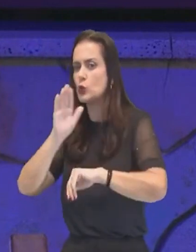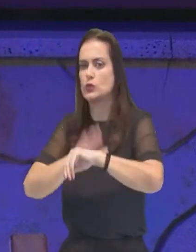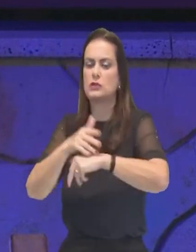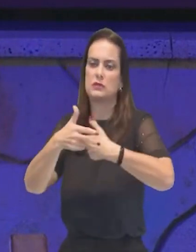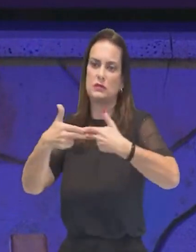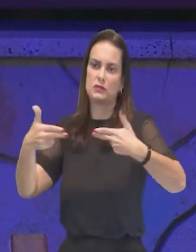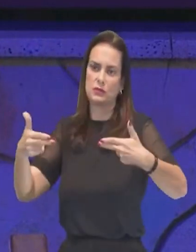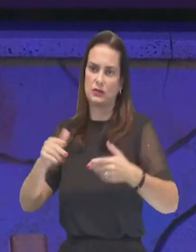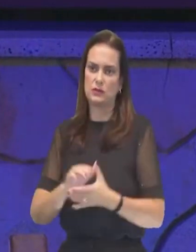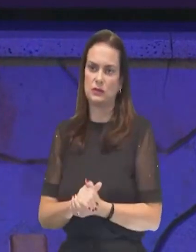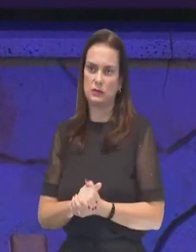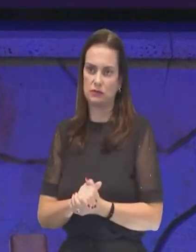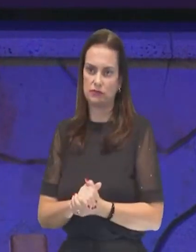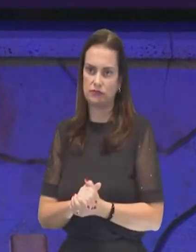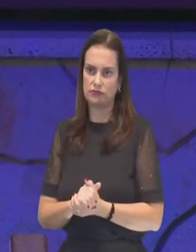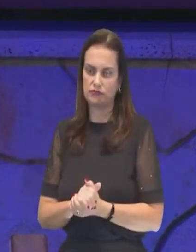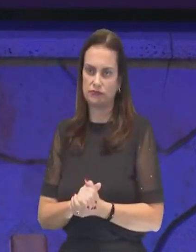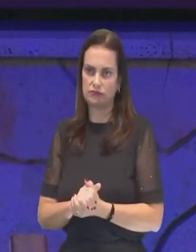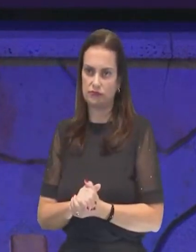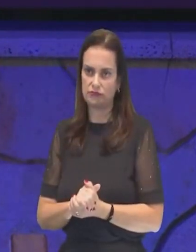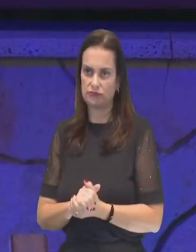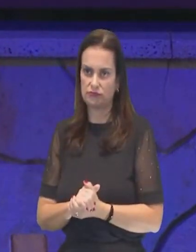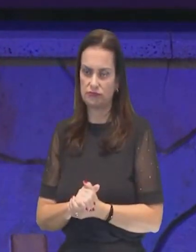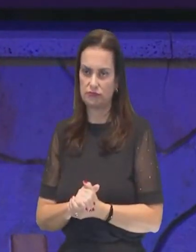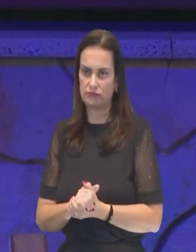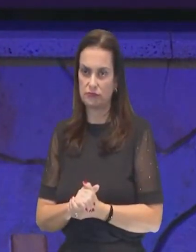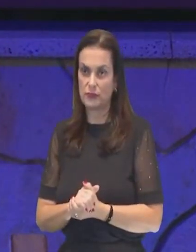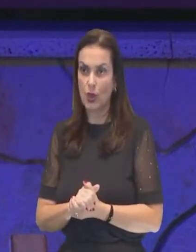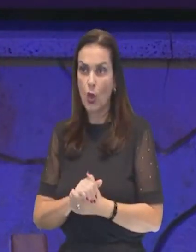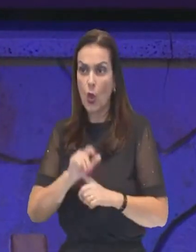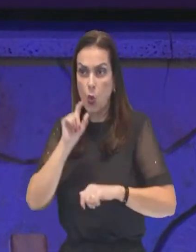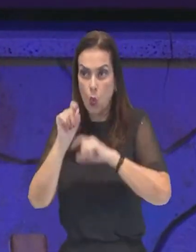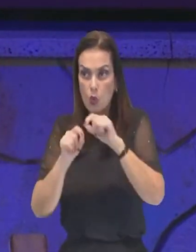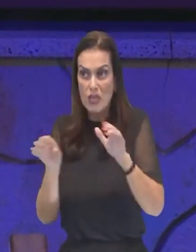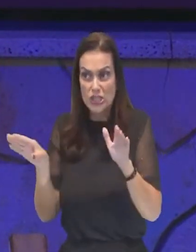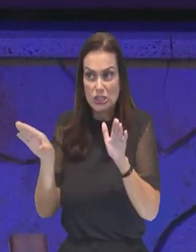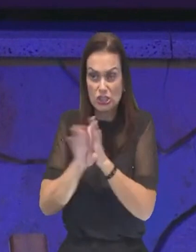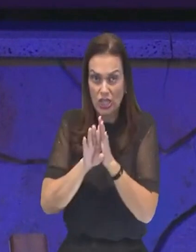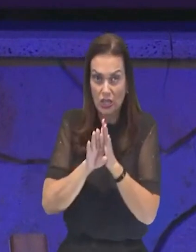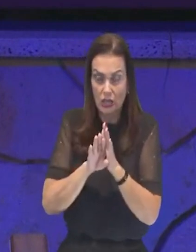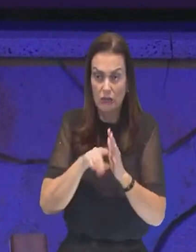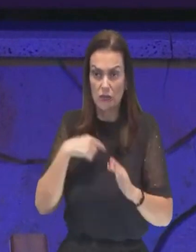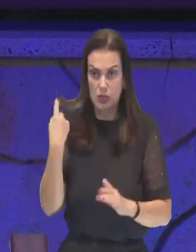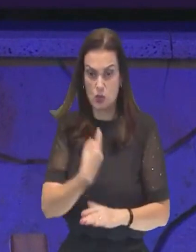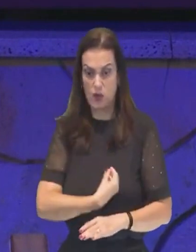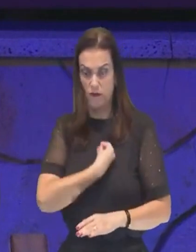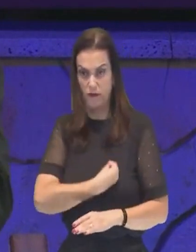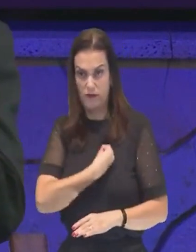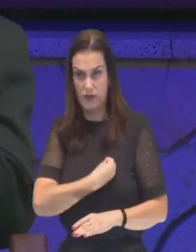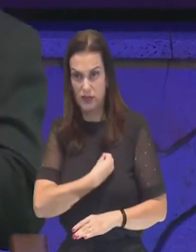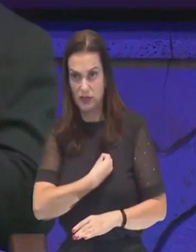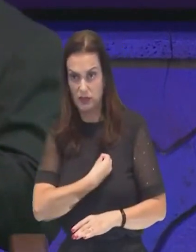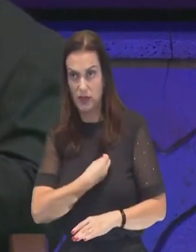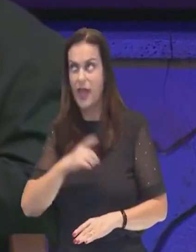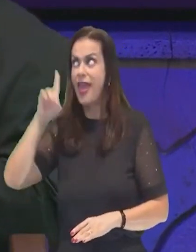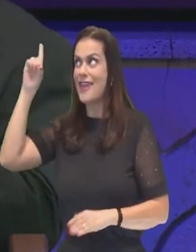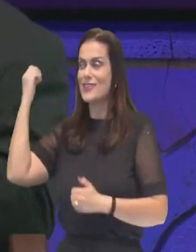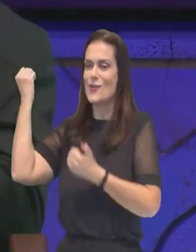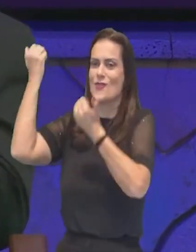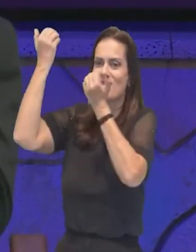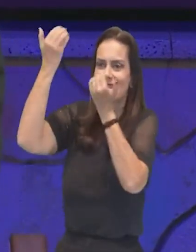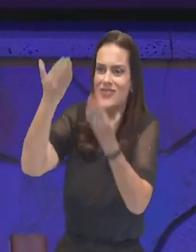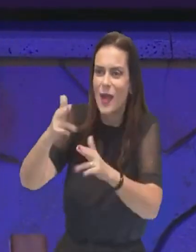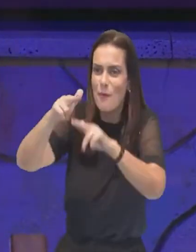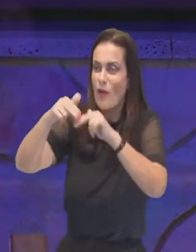coisas. Querido, aquilo que chega às nossas mãos chega pela graça e